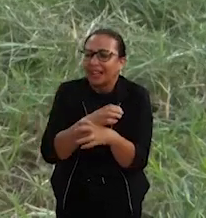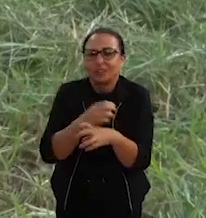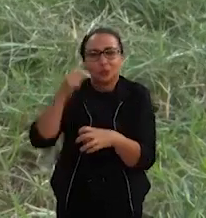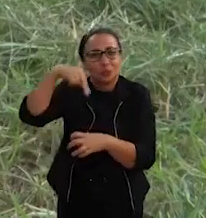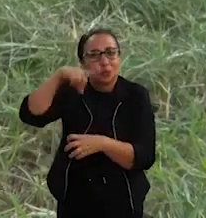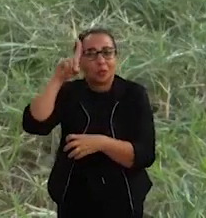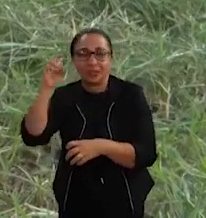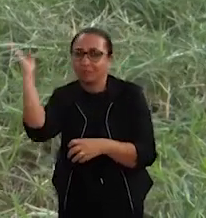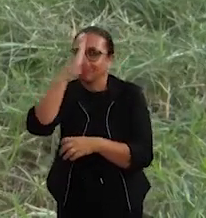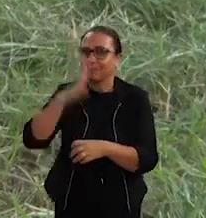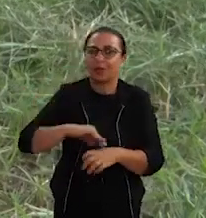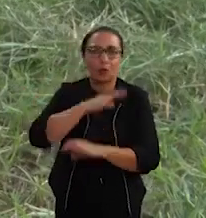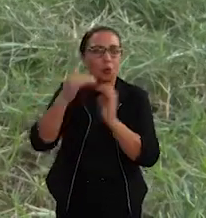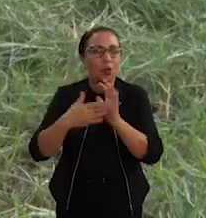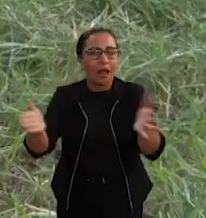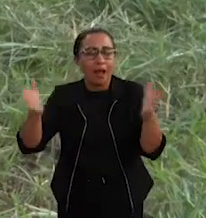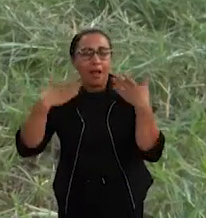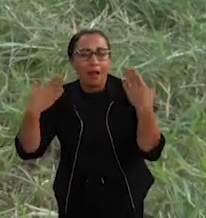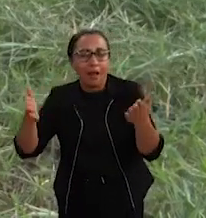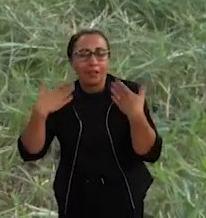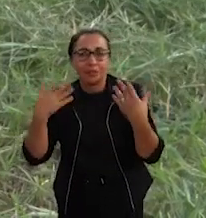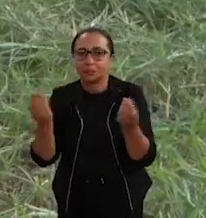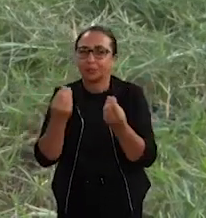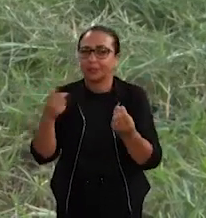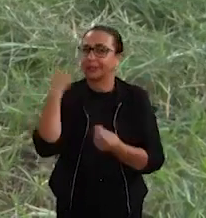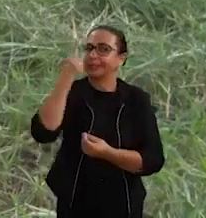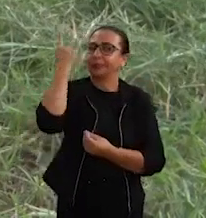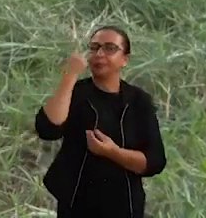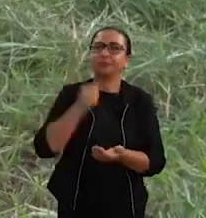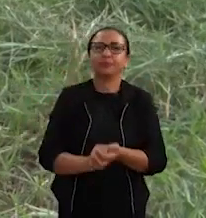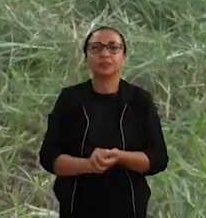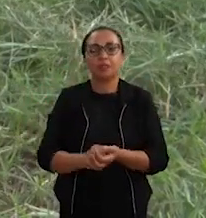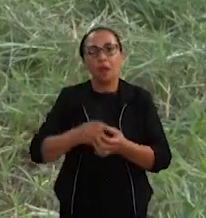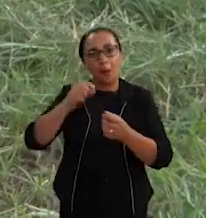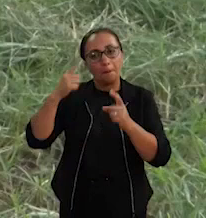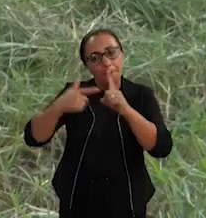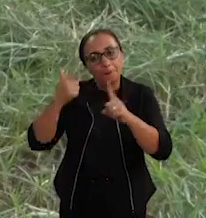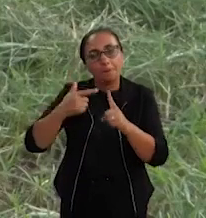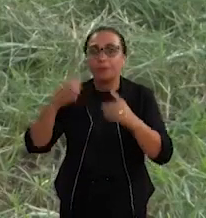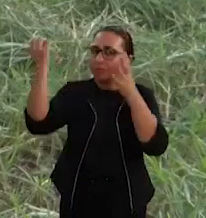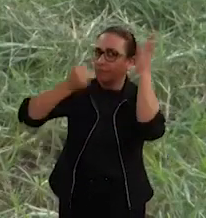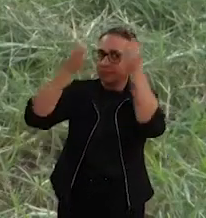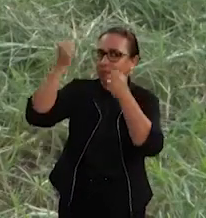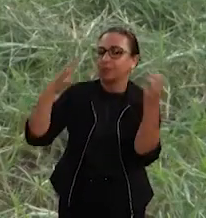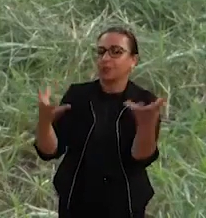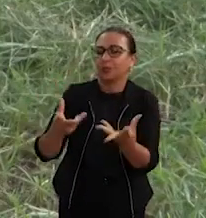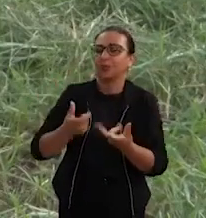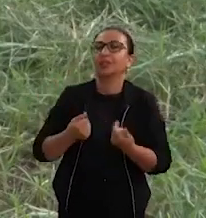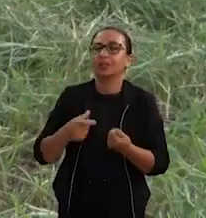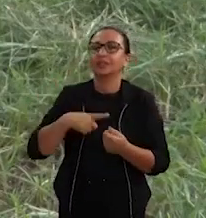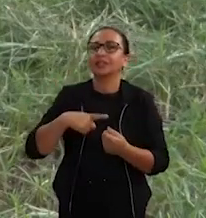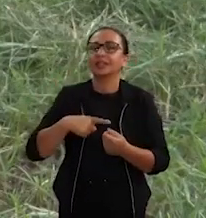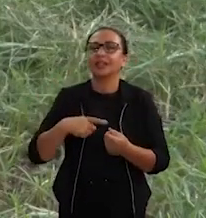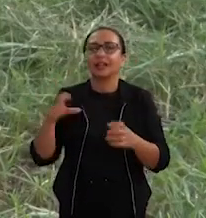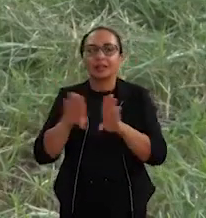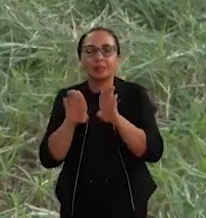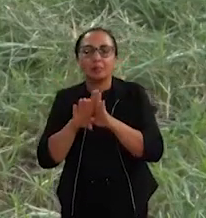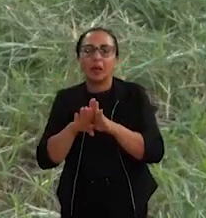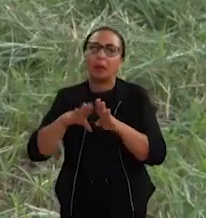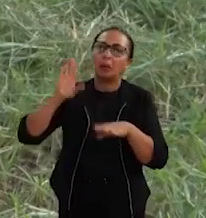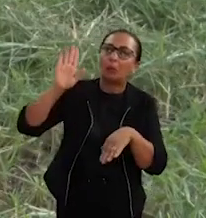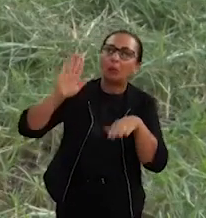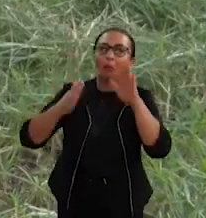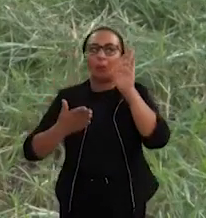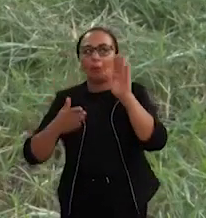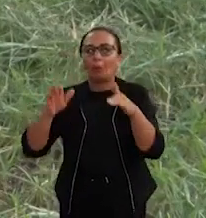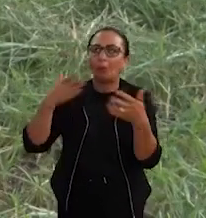O Nordeste brasileiro todo é muito quente. Então, produzir leite de qualidade com fatores